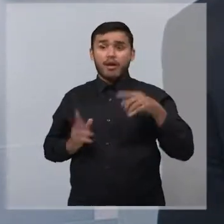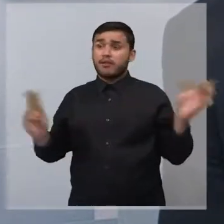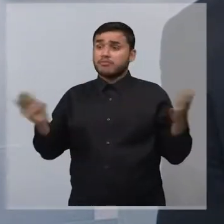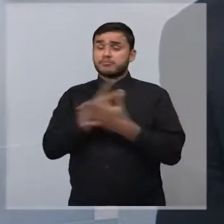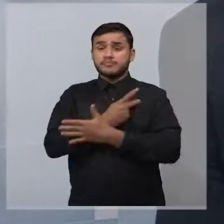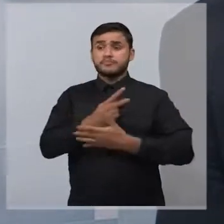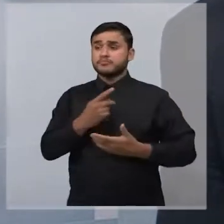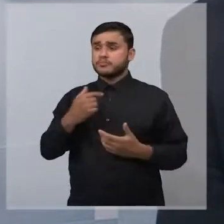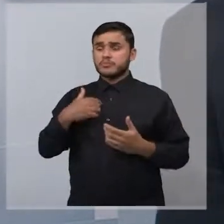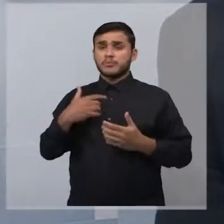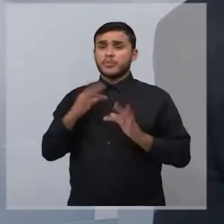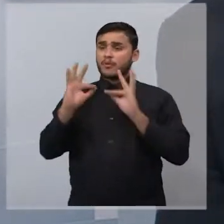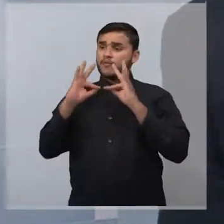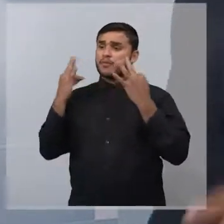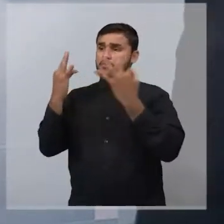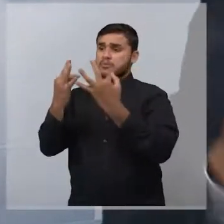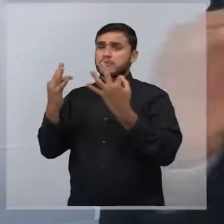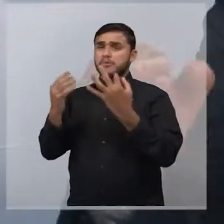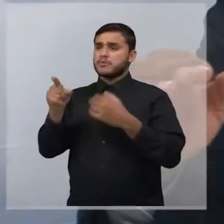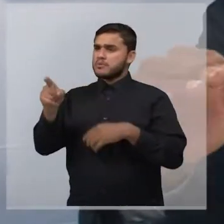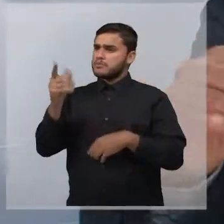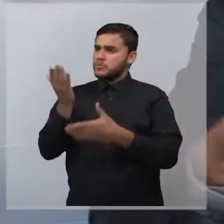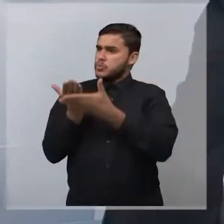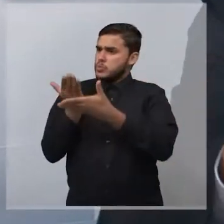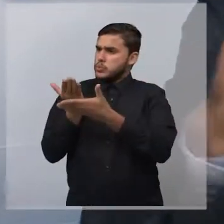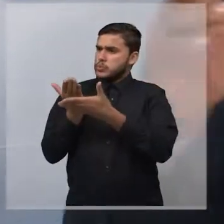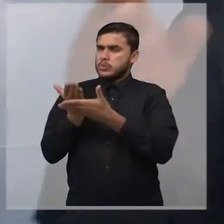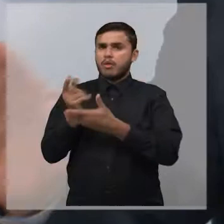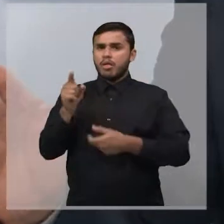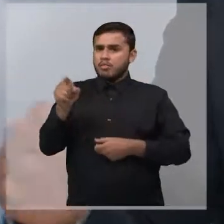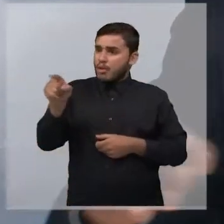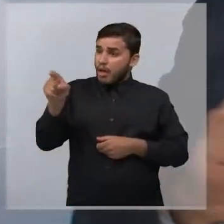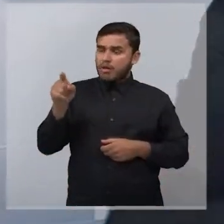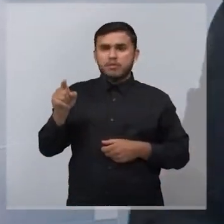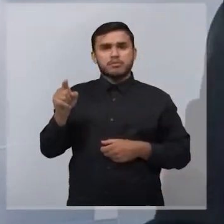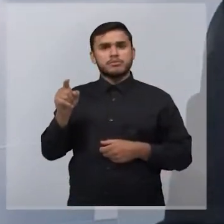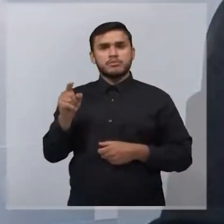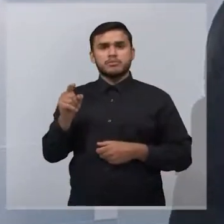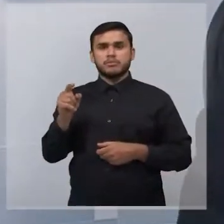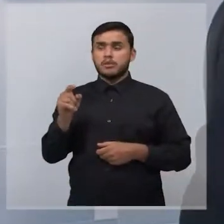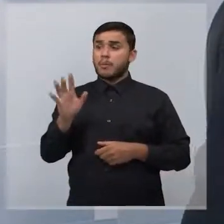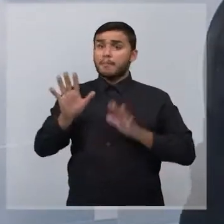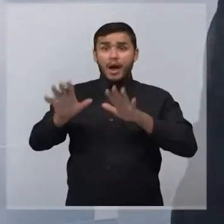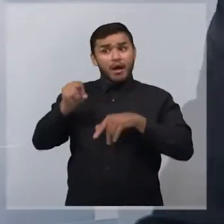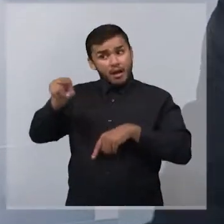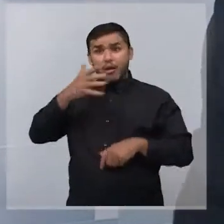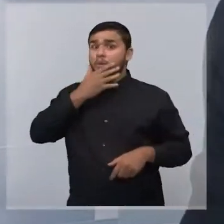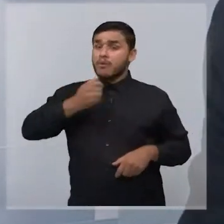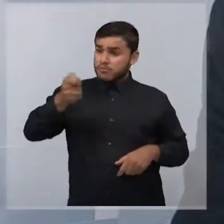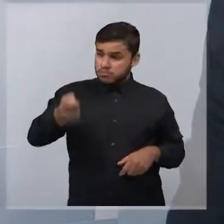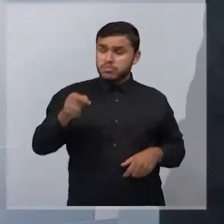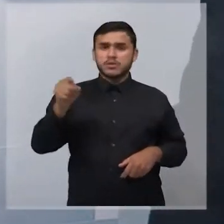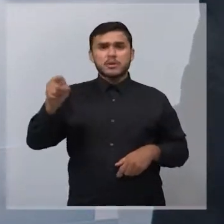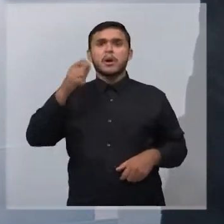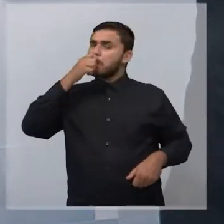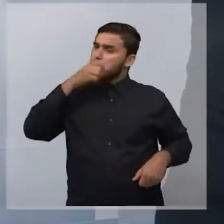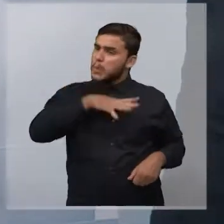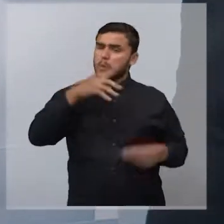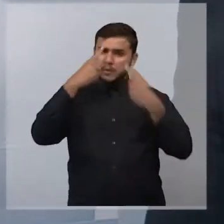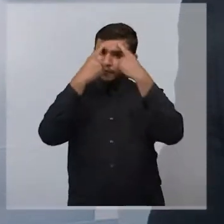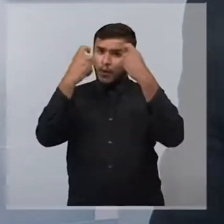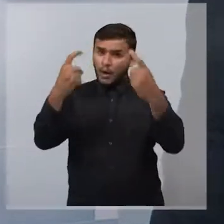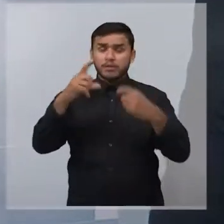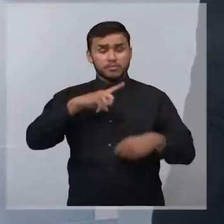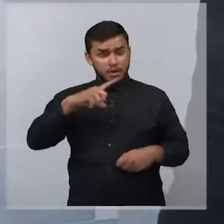que, teoricamente, né, tiveram escolarização, mas eles são machistas,